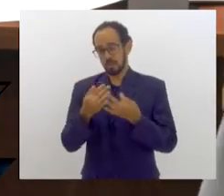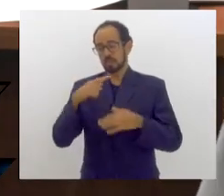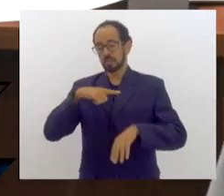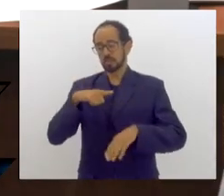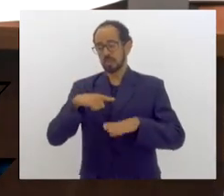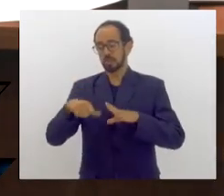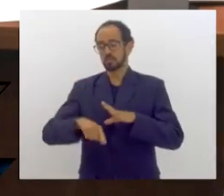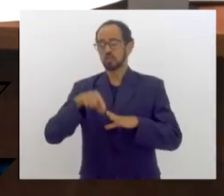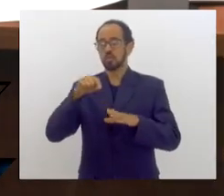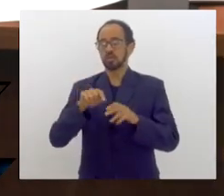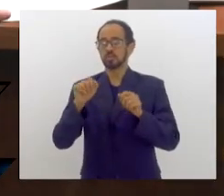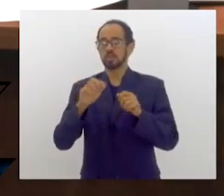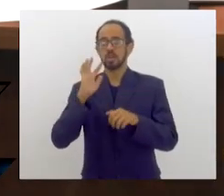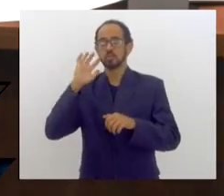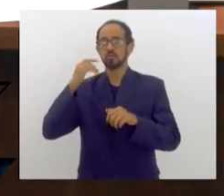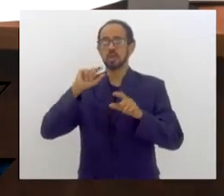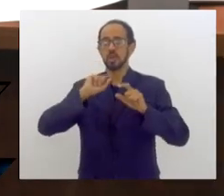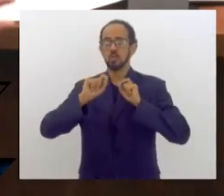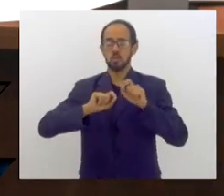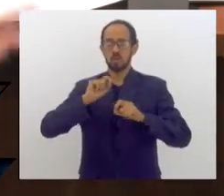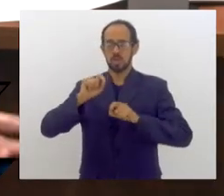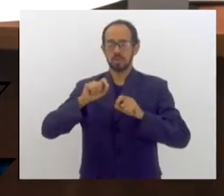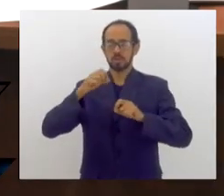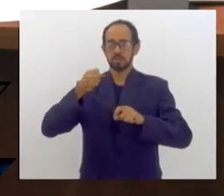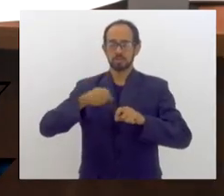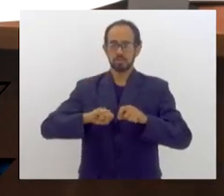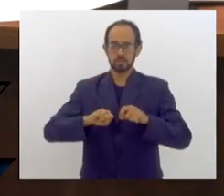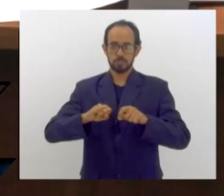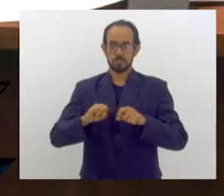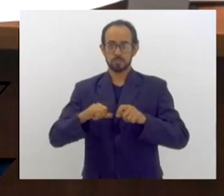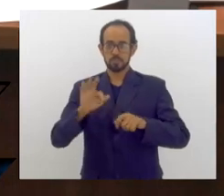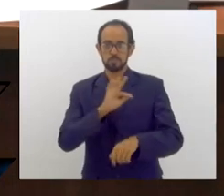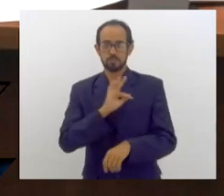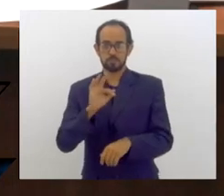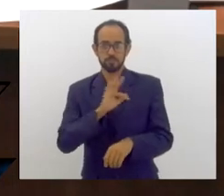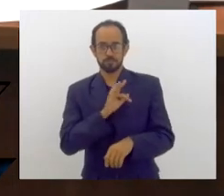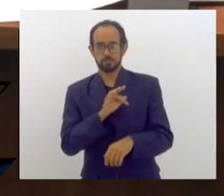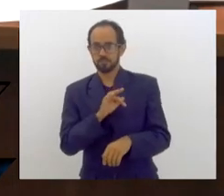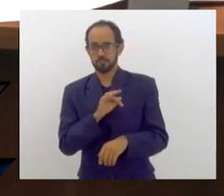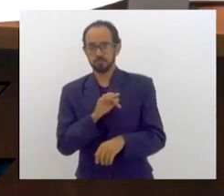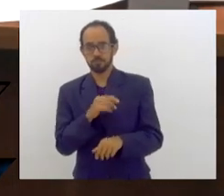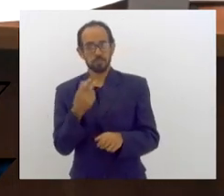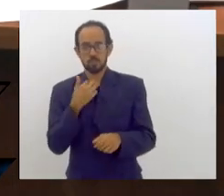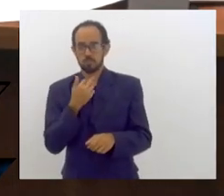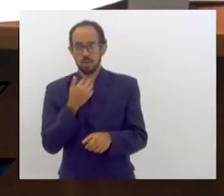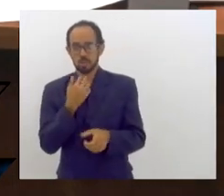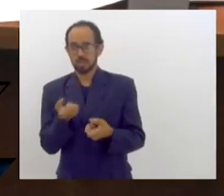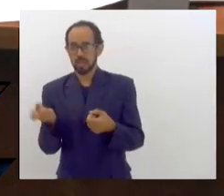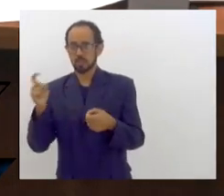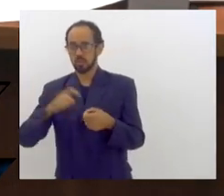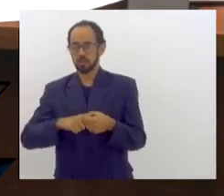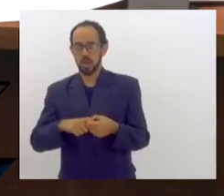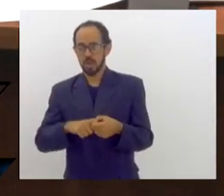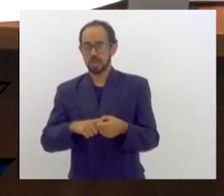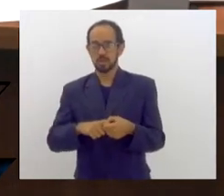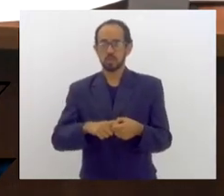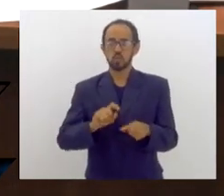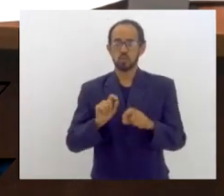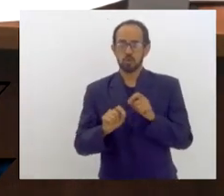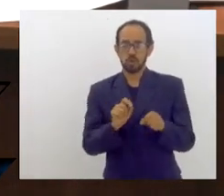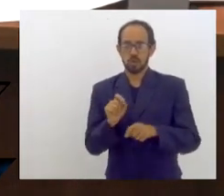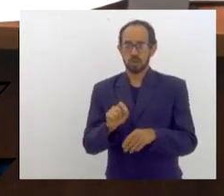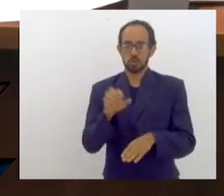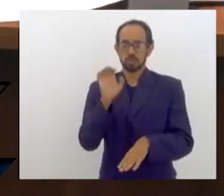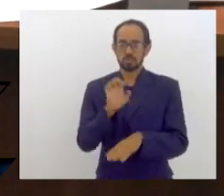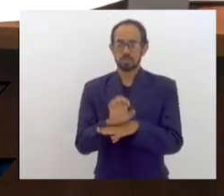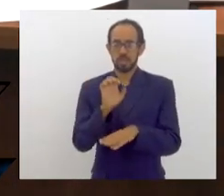definir o seguinte: caso o paciente, o policial, não possa retornar ao seu município de origem, que o Estado e a Secretaria de